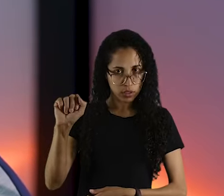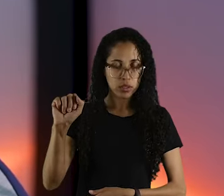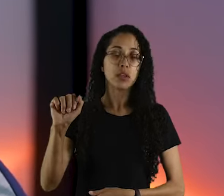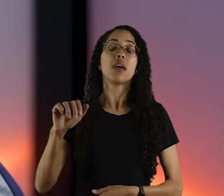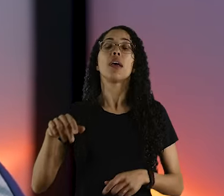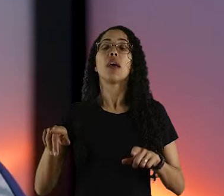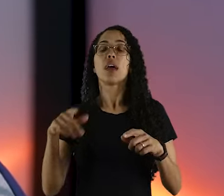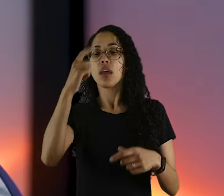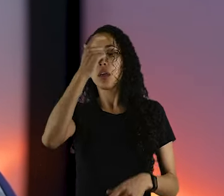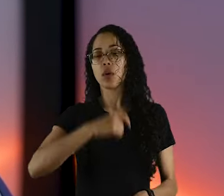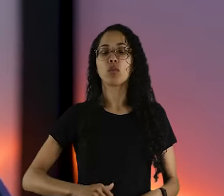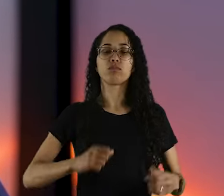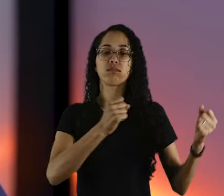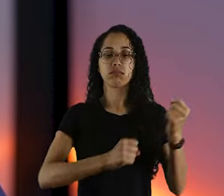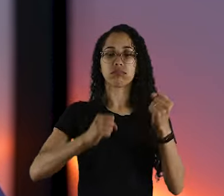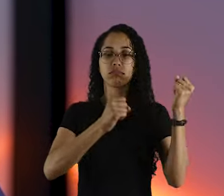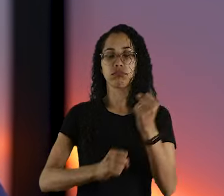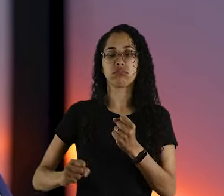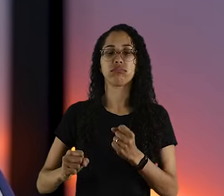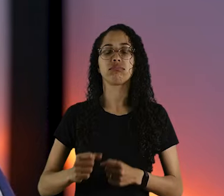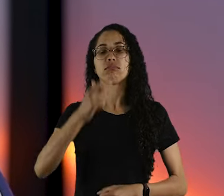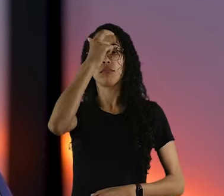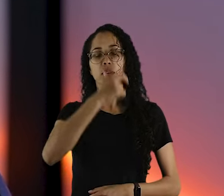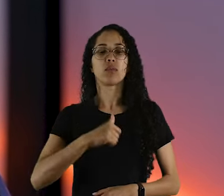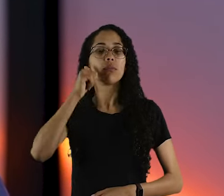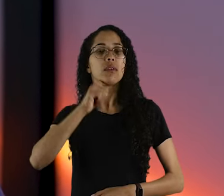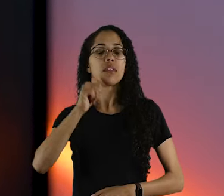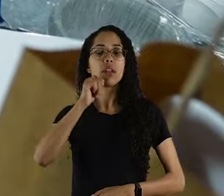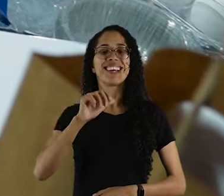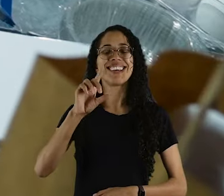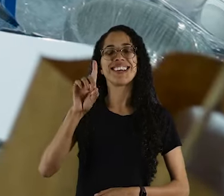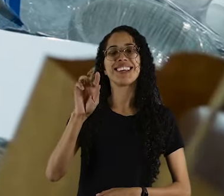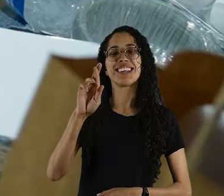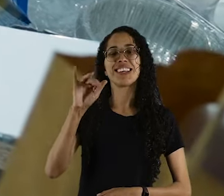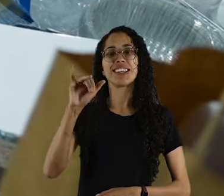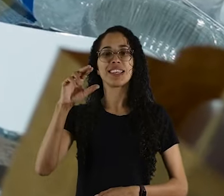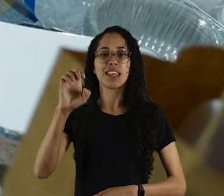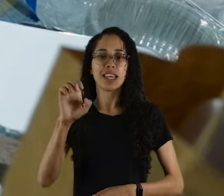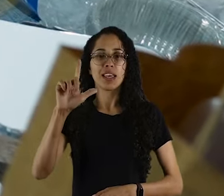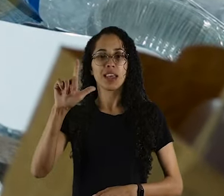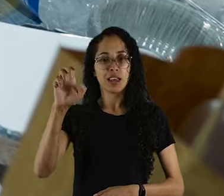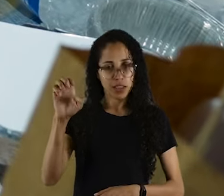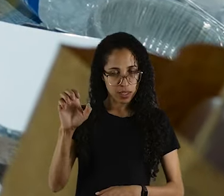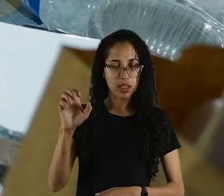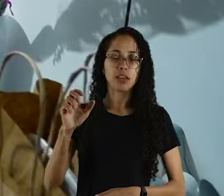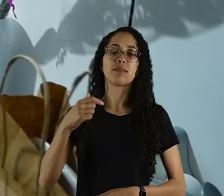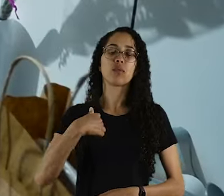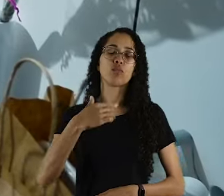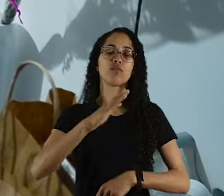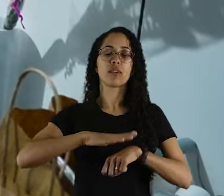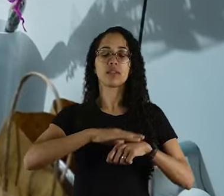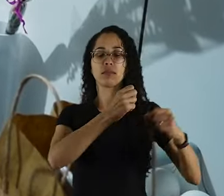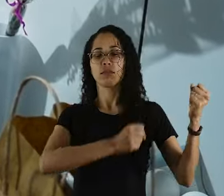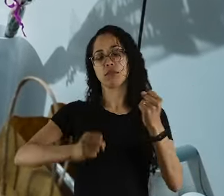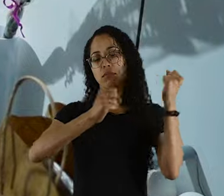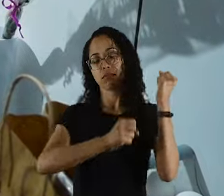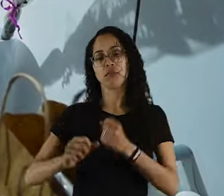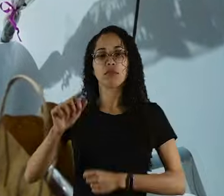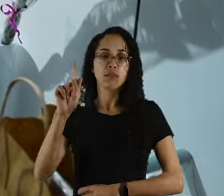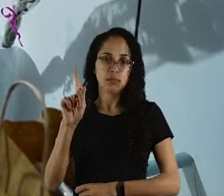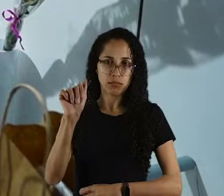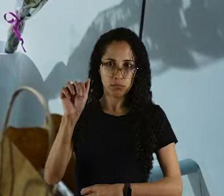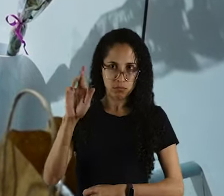chamo Adriele, eu sou gari e também faço a minha renda extra nas horas vagas depois do trabalho.